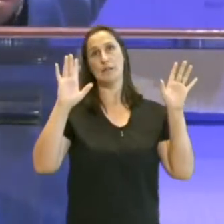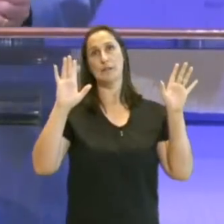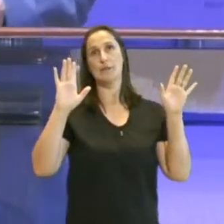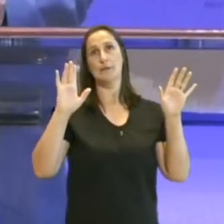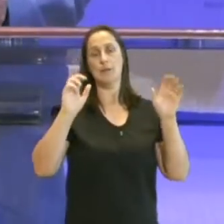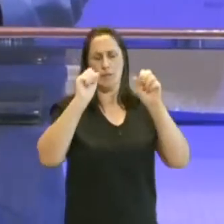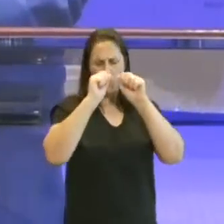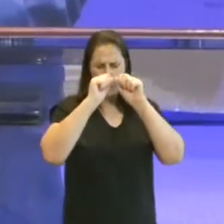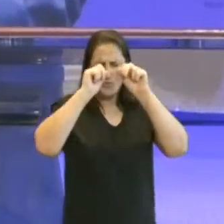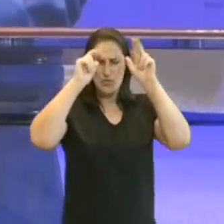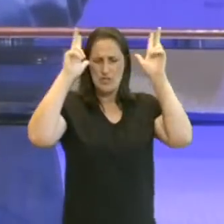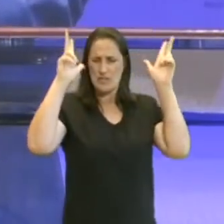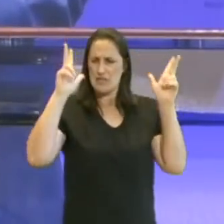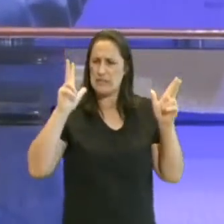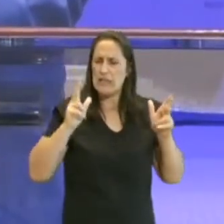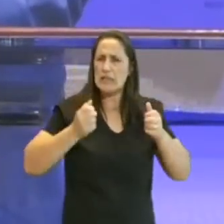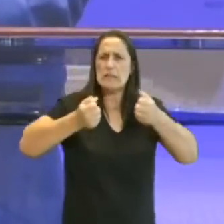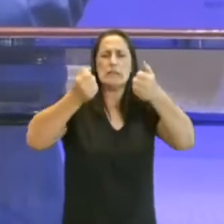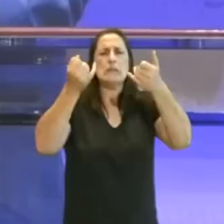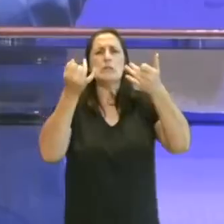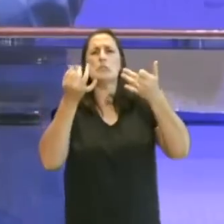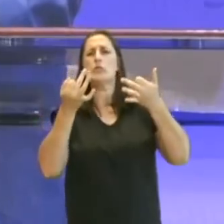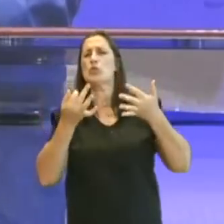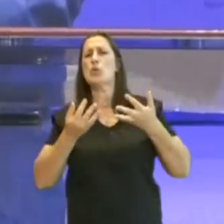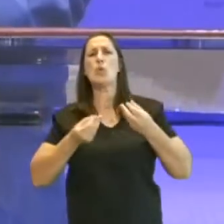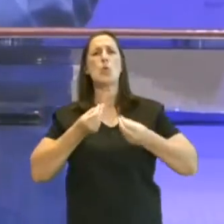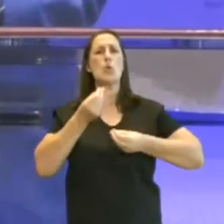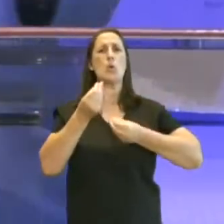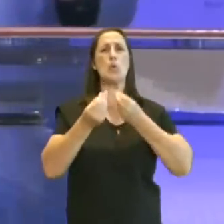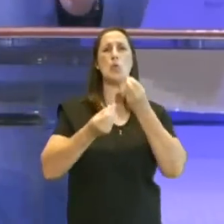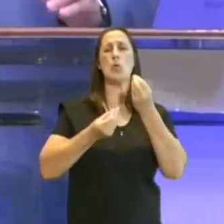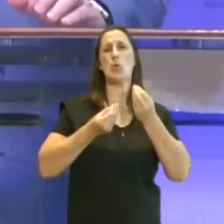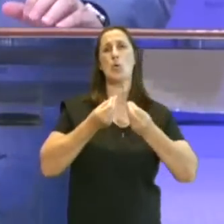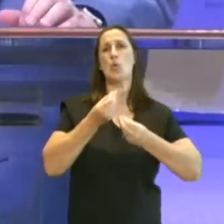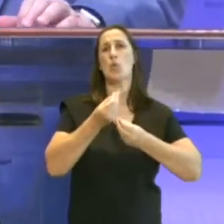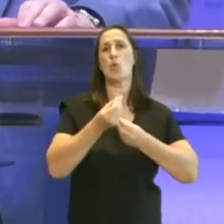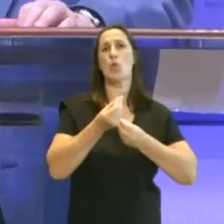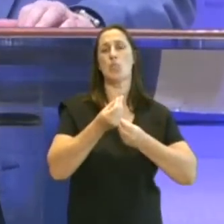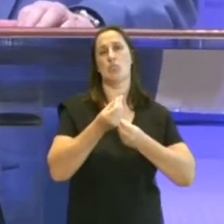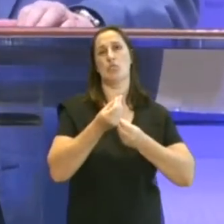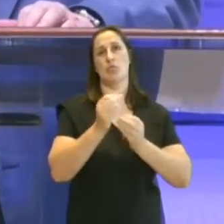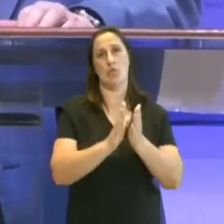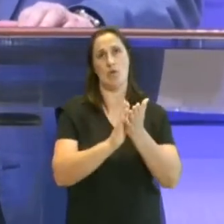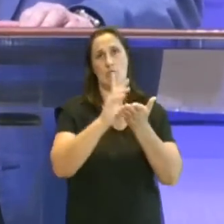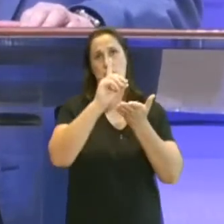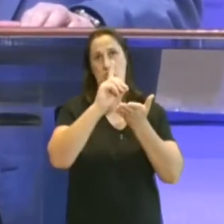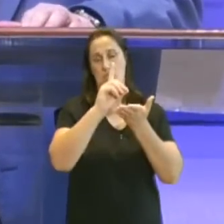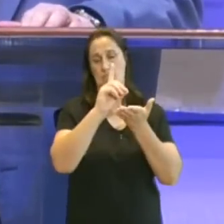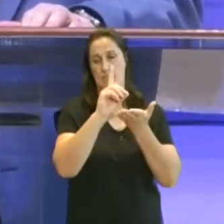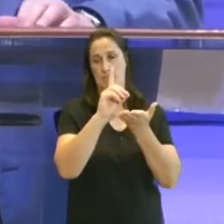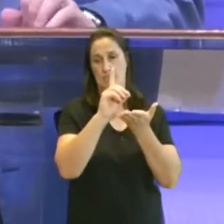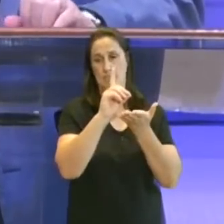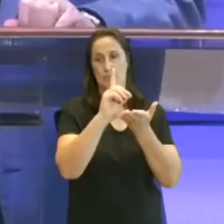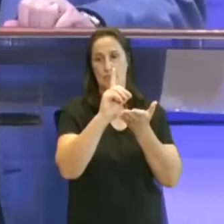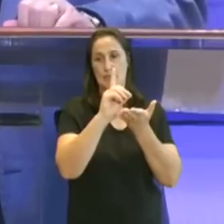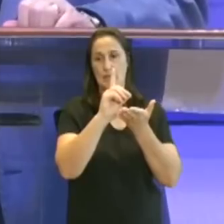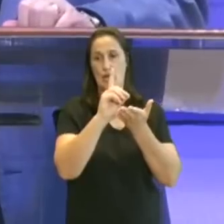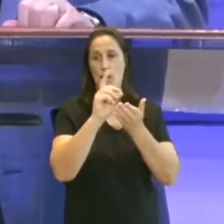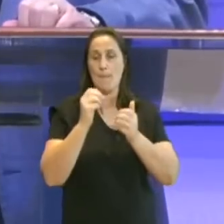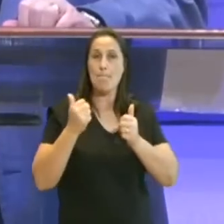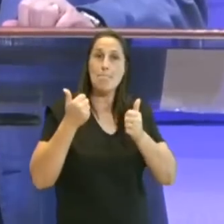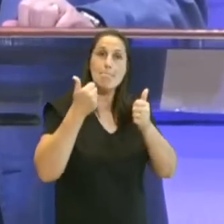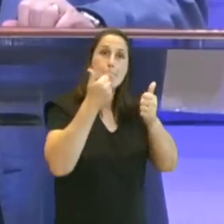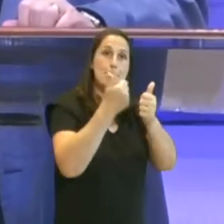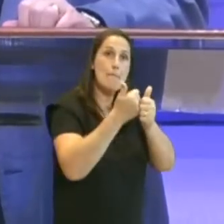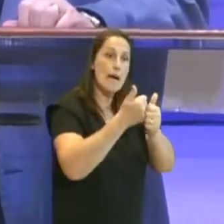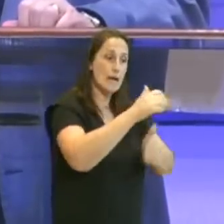profetas, explicou-lhes o que constava a respeito dele em todas as Escrituras. E ao se aproximarem do povoado